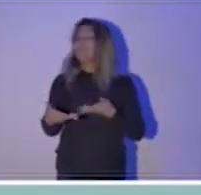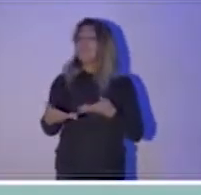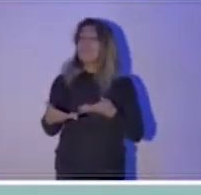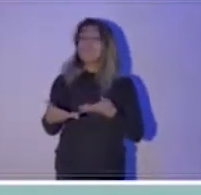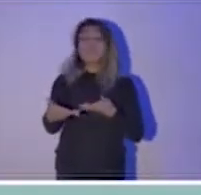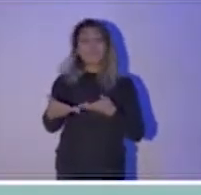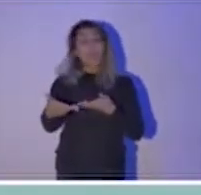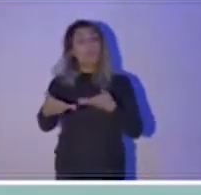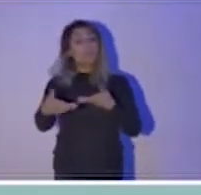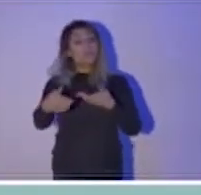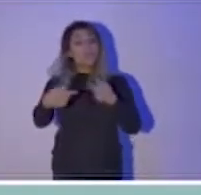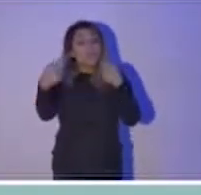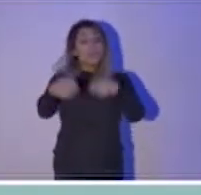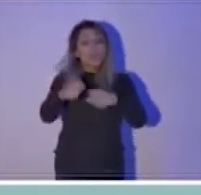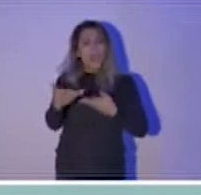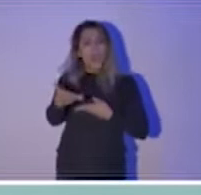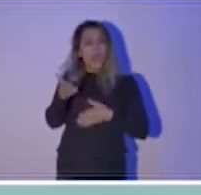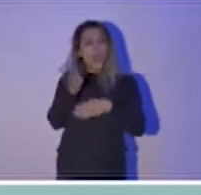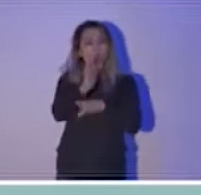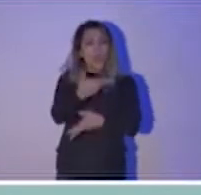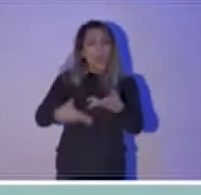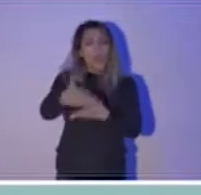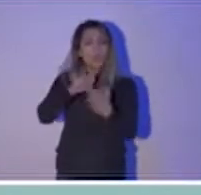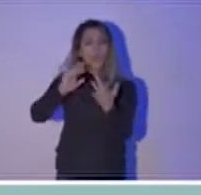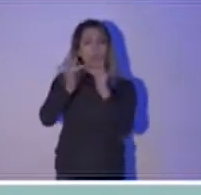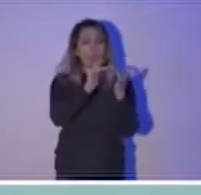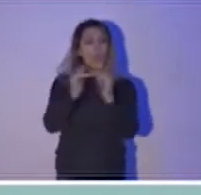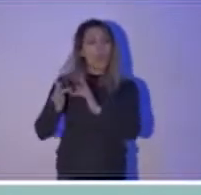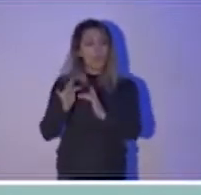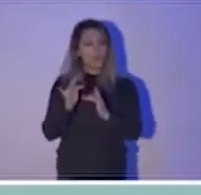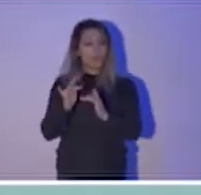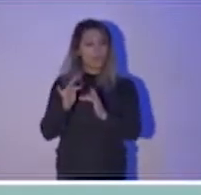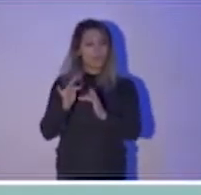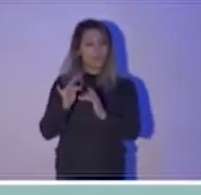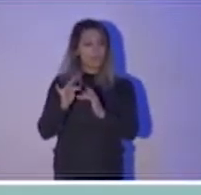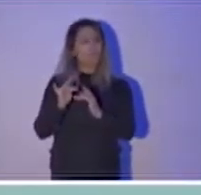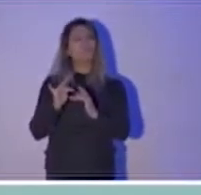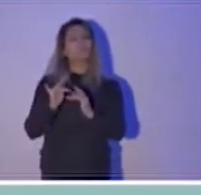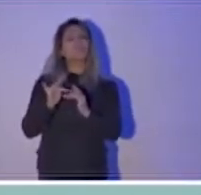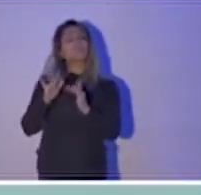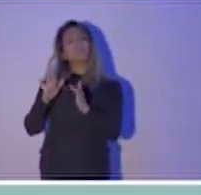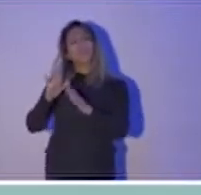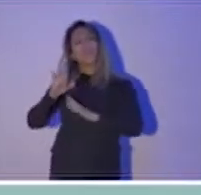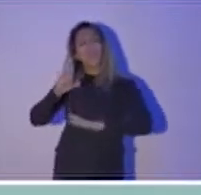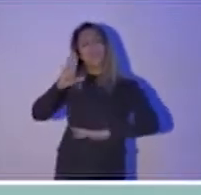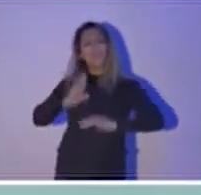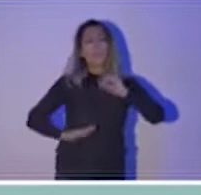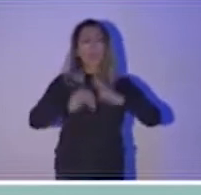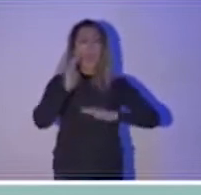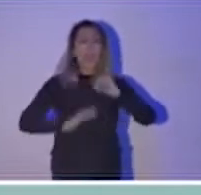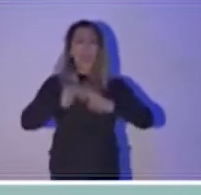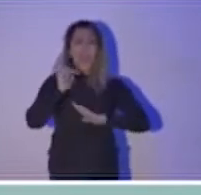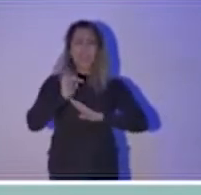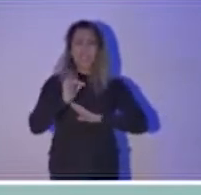no estudante de maneira colaborativa e articulada. Ao invés de vivenciar um cenário com práticas desalinhadas, onde